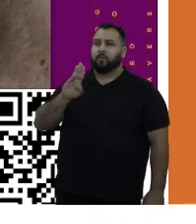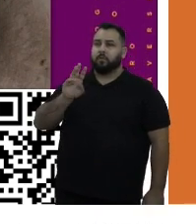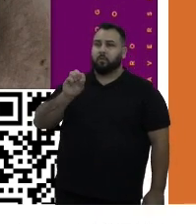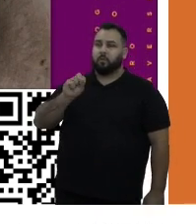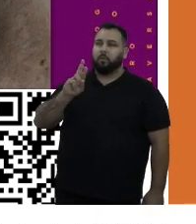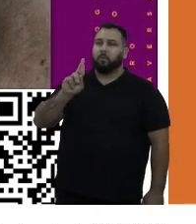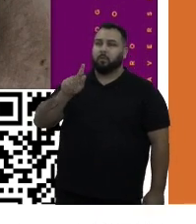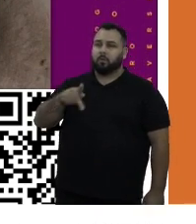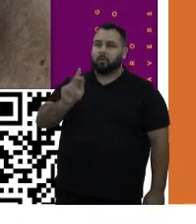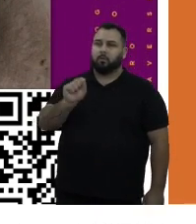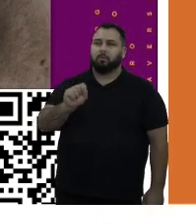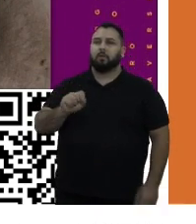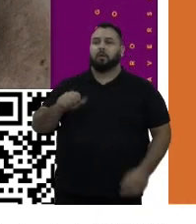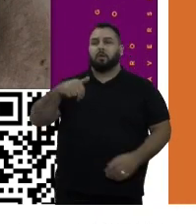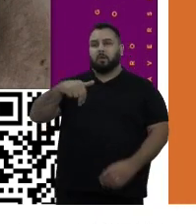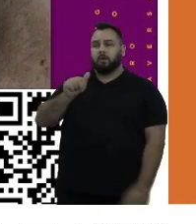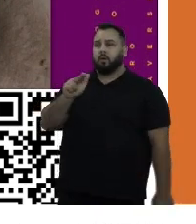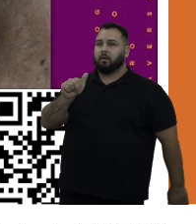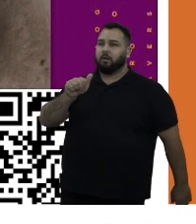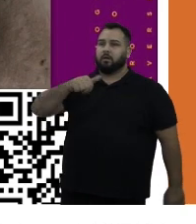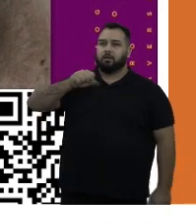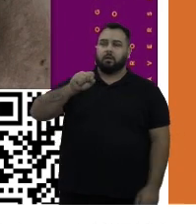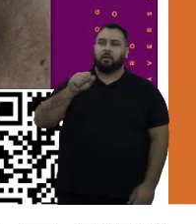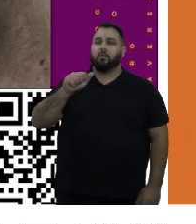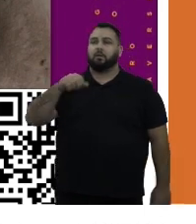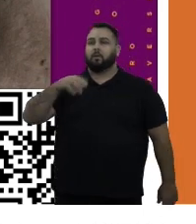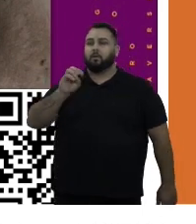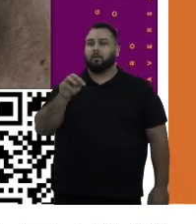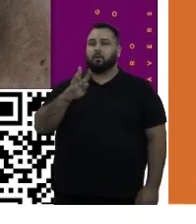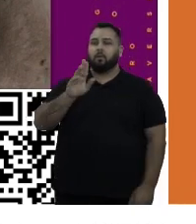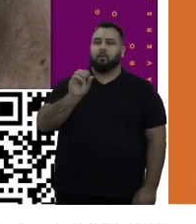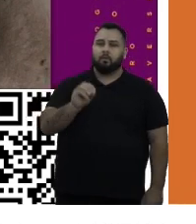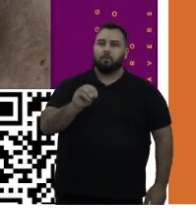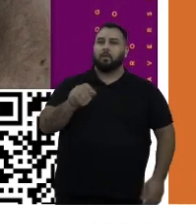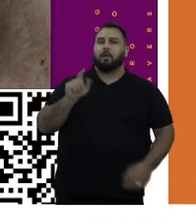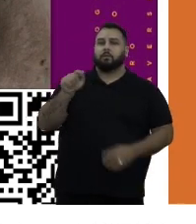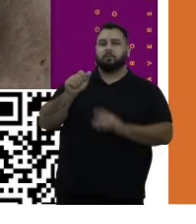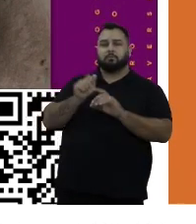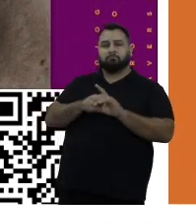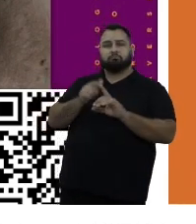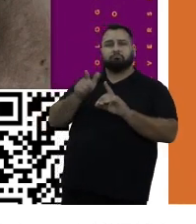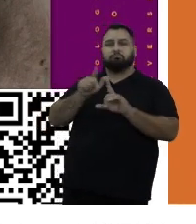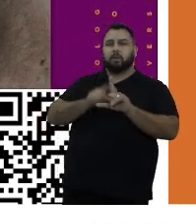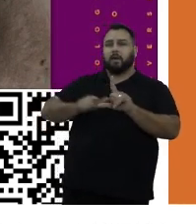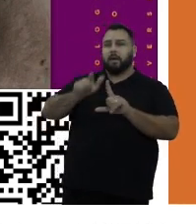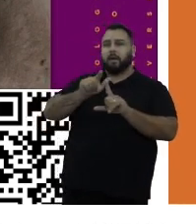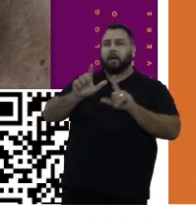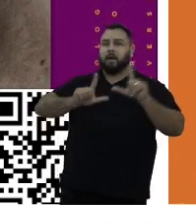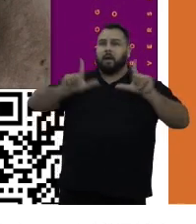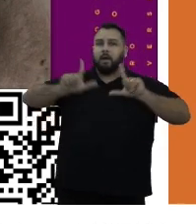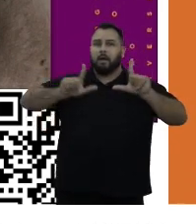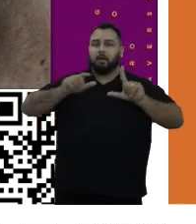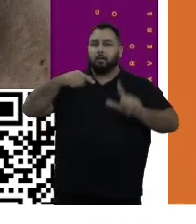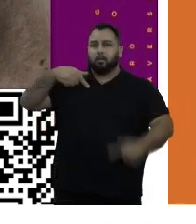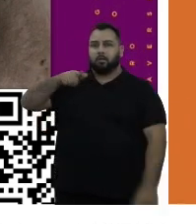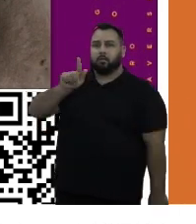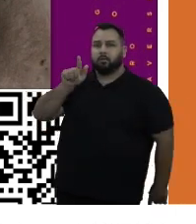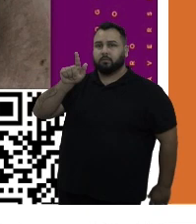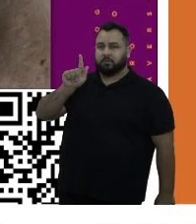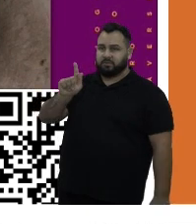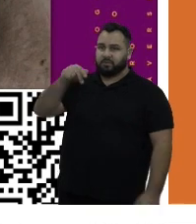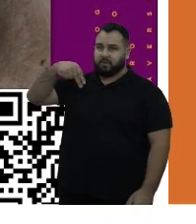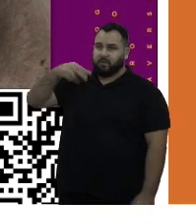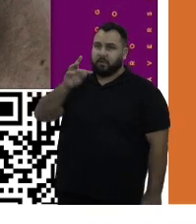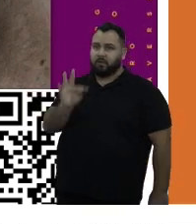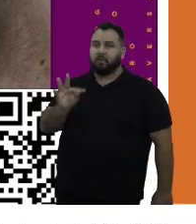eu fui fazer o reposicionamento, apoiar no time de reposicionamento do canal GNT. Quem assiste o canal GNT, aquela nova frase lá, gente inspira